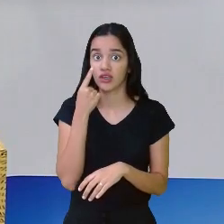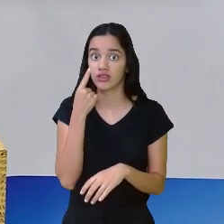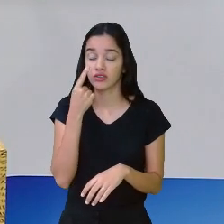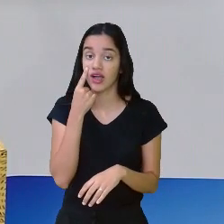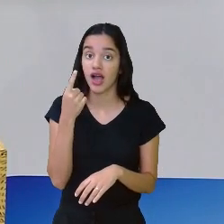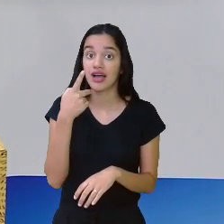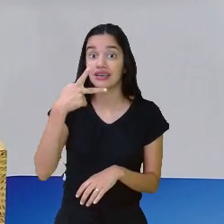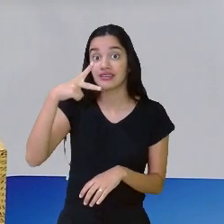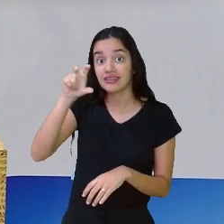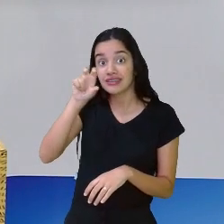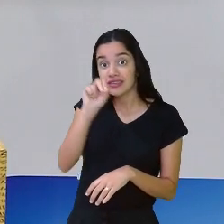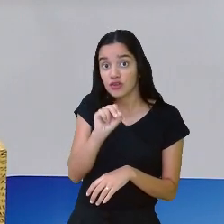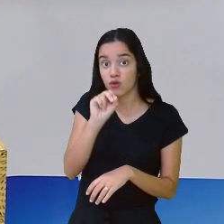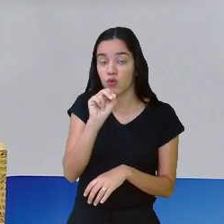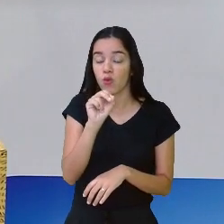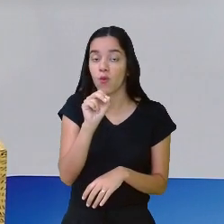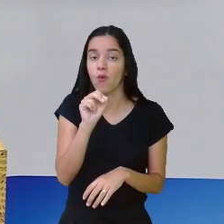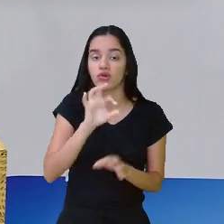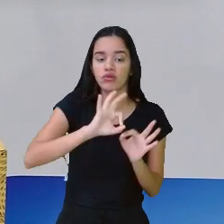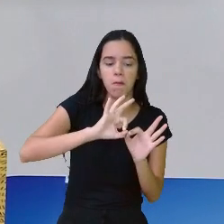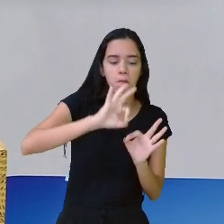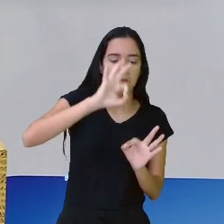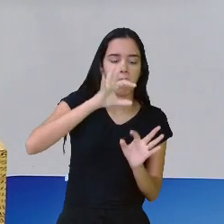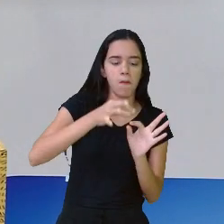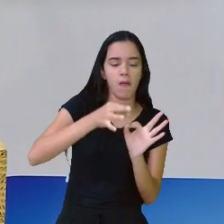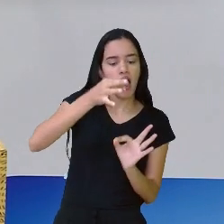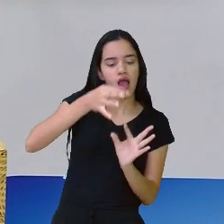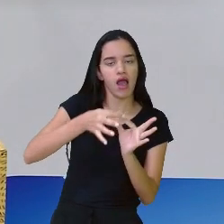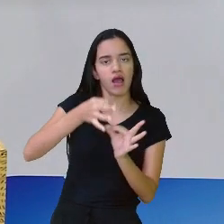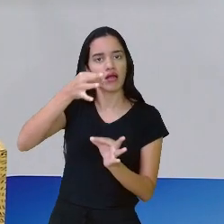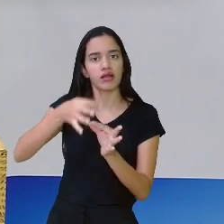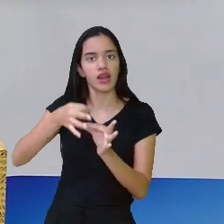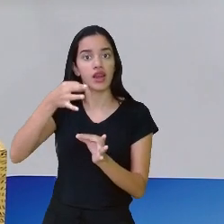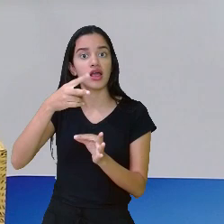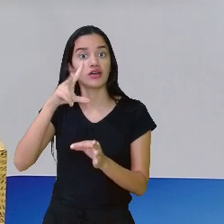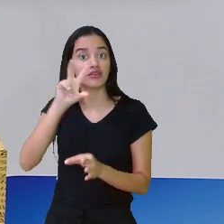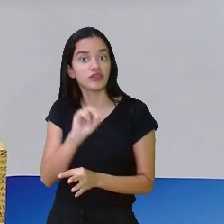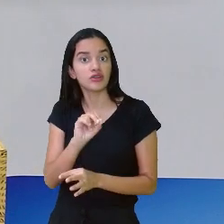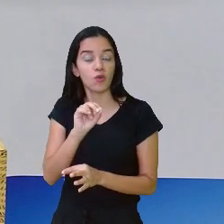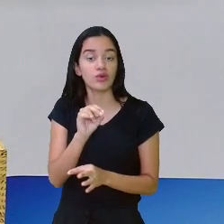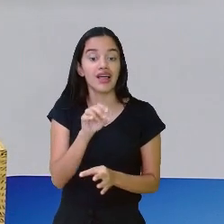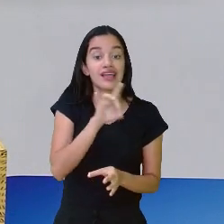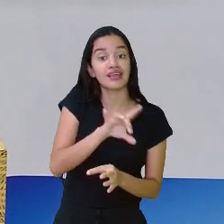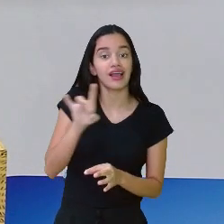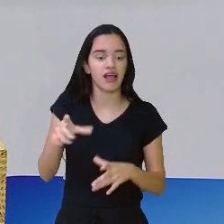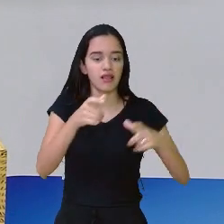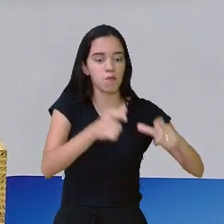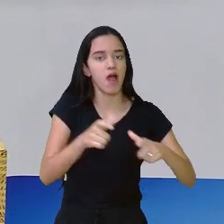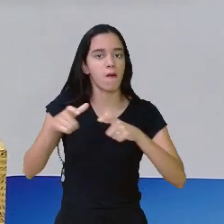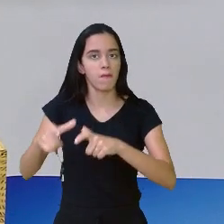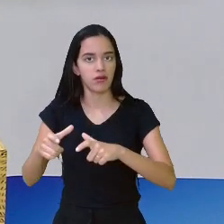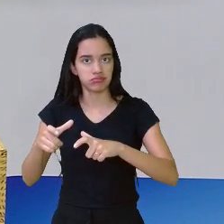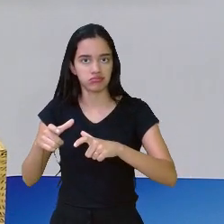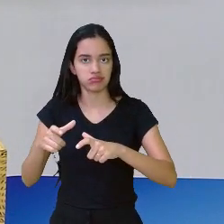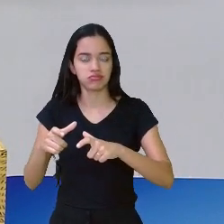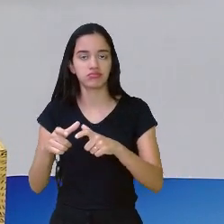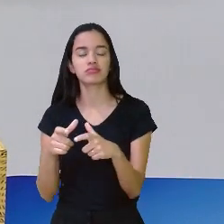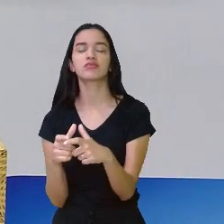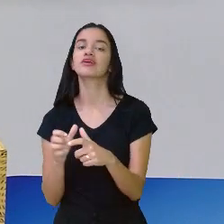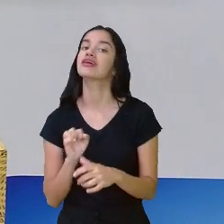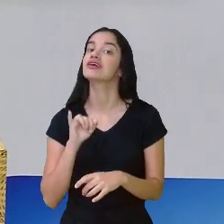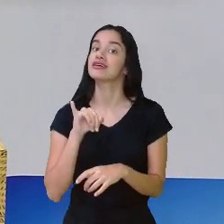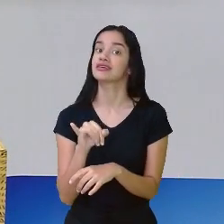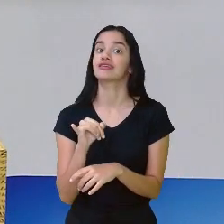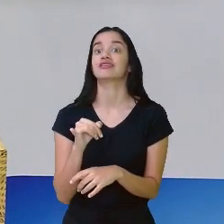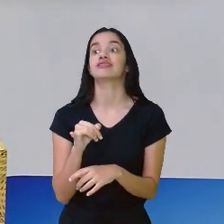50 palitos em cada pacote, né? Então, eram 50 palitos em cada pacote de palitinho. Se